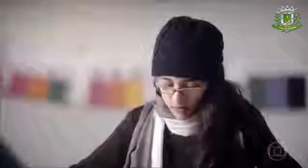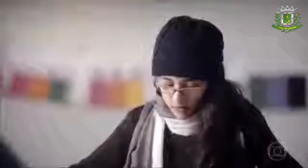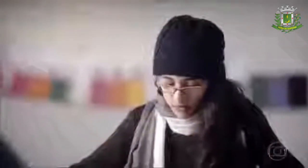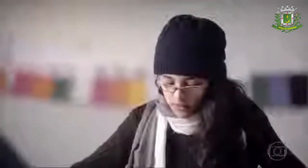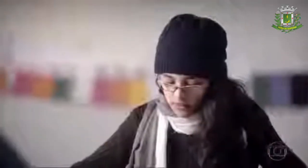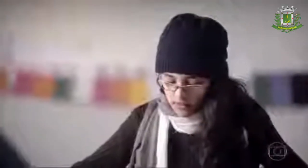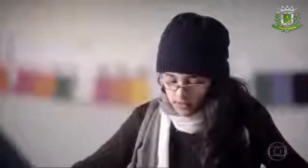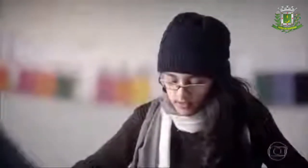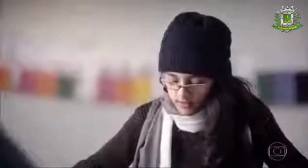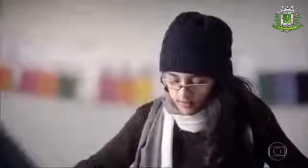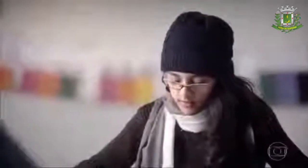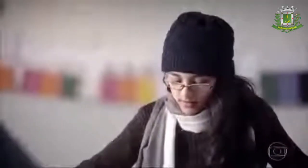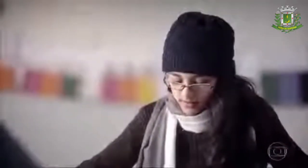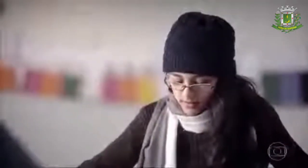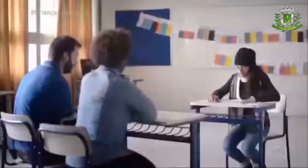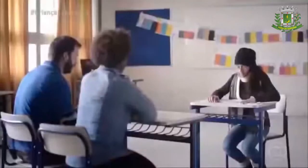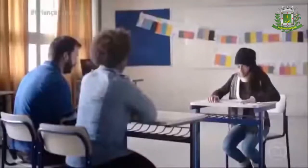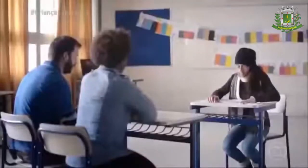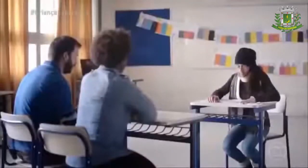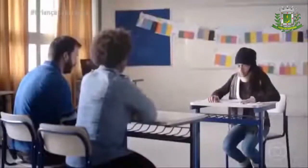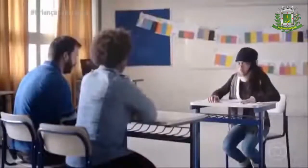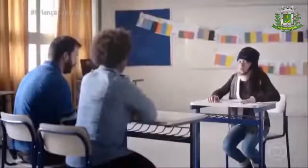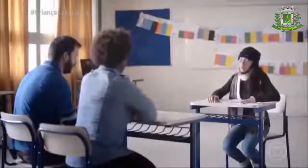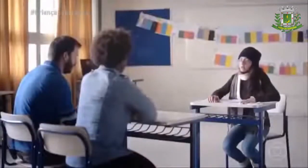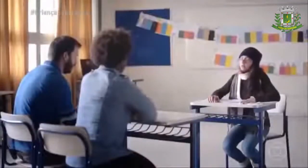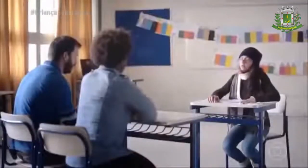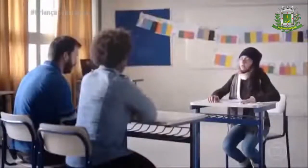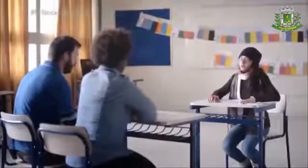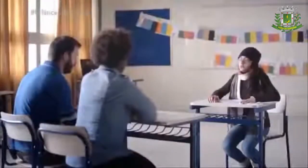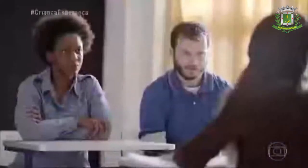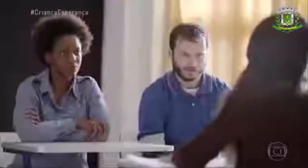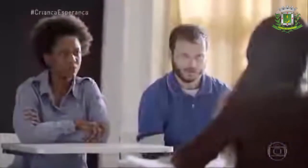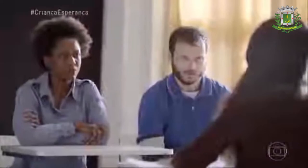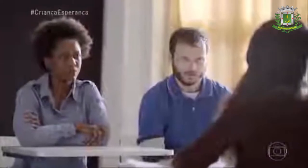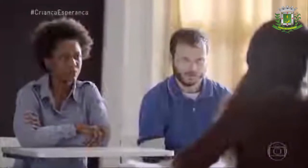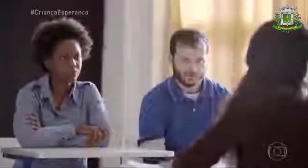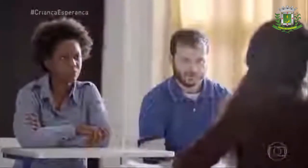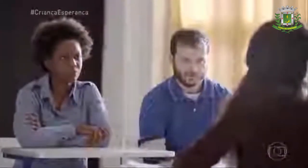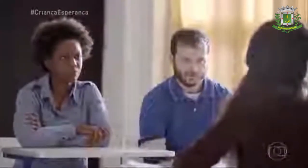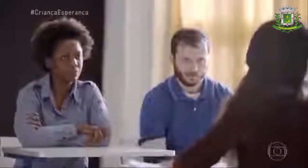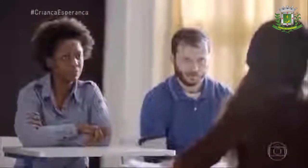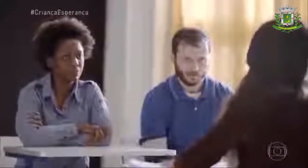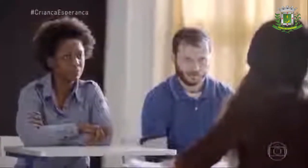Uma pessoa muito racista. Que acha que é melhor que todo mundo.